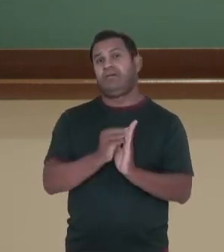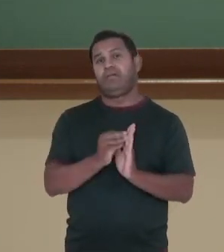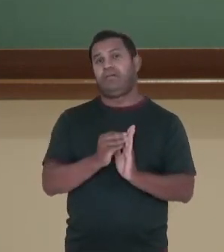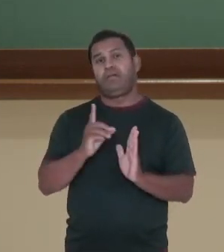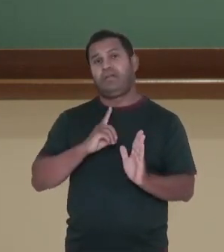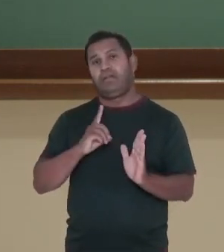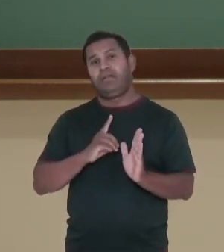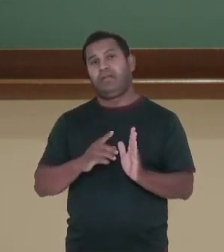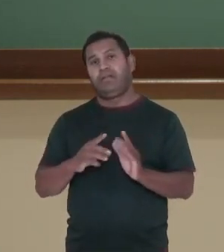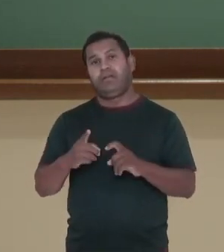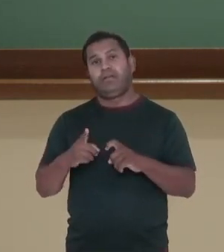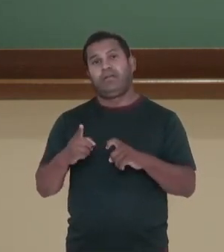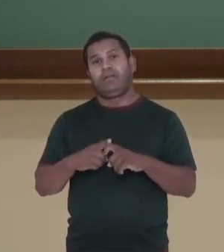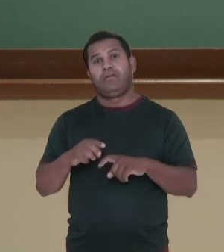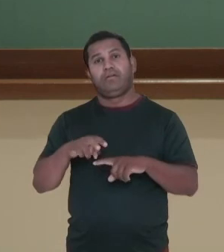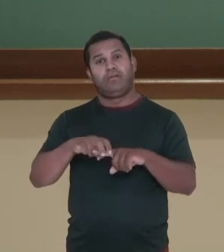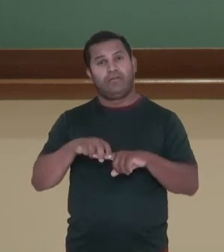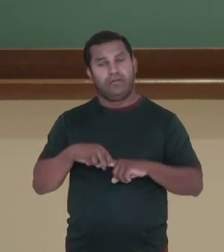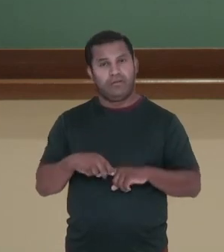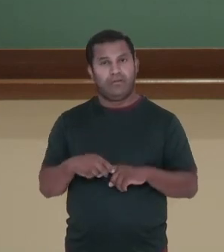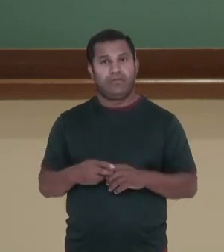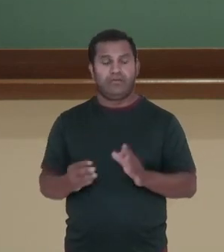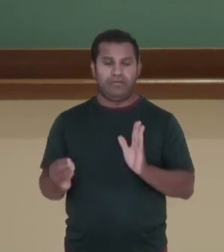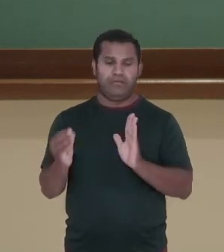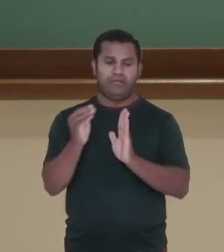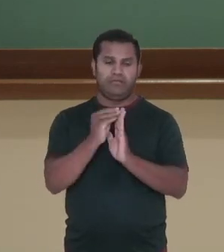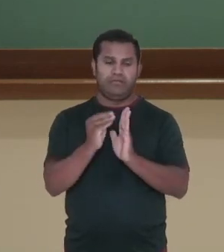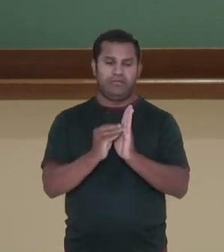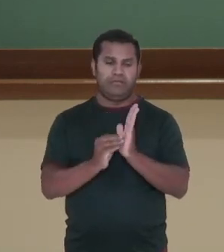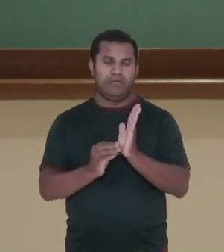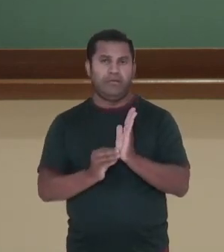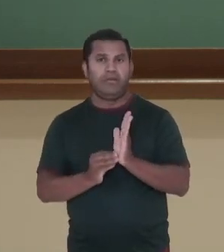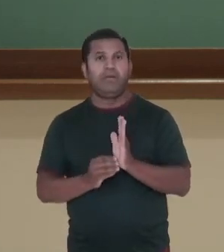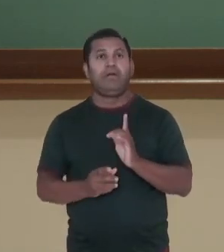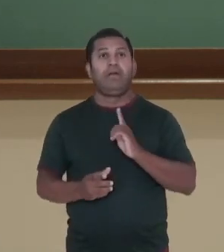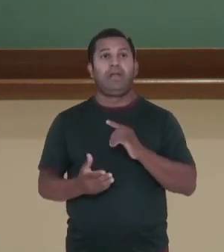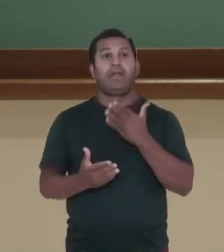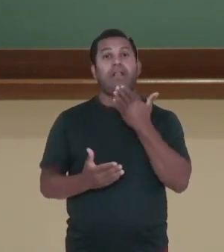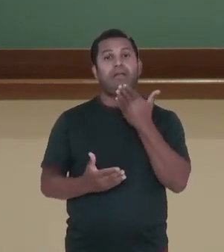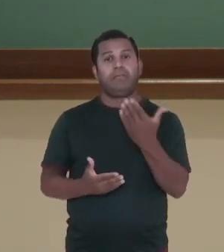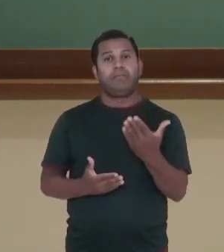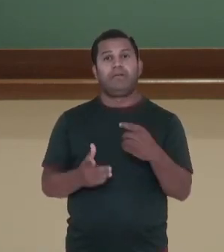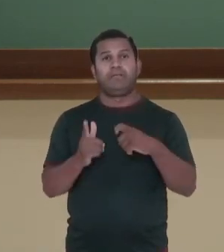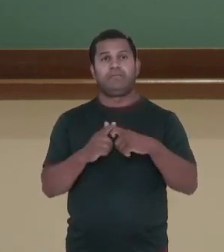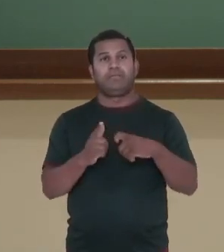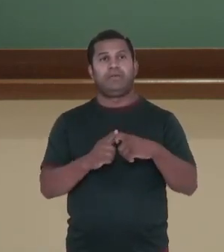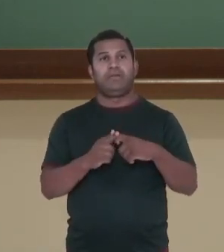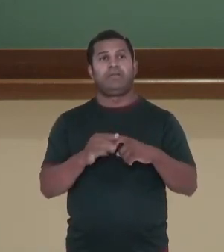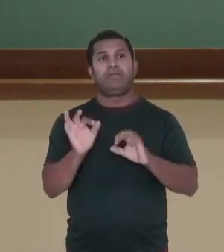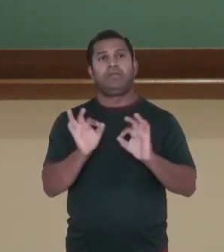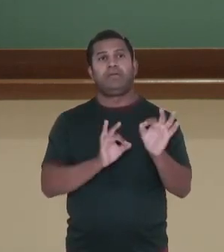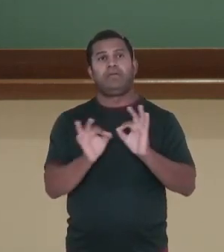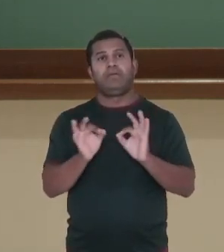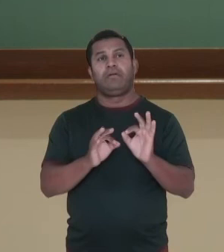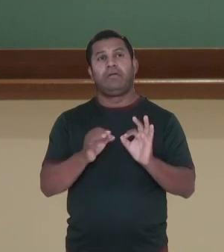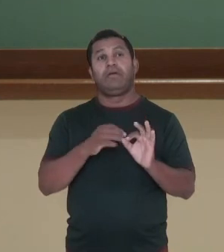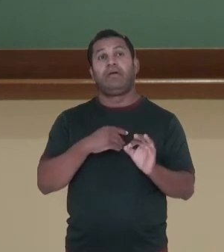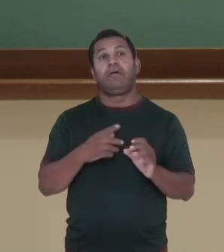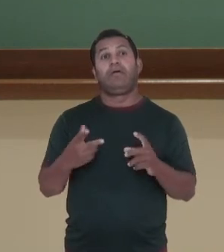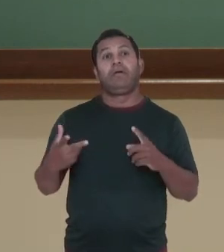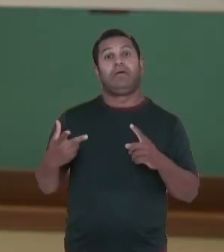determinados motivos e ela não tem essa coragem. Então, ela procura auxílio de um médico para realizar isso. Então,